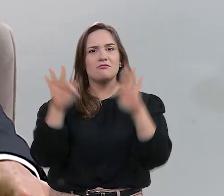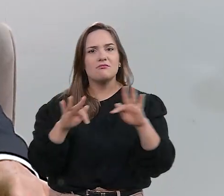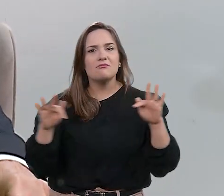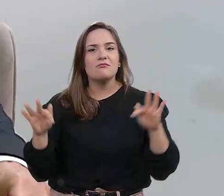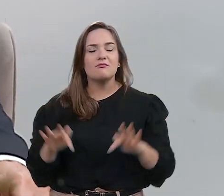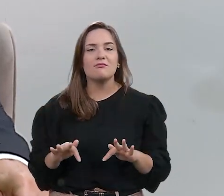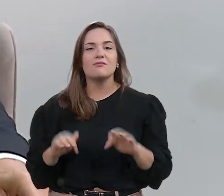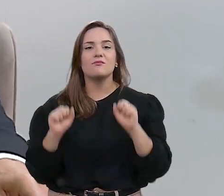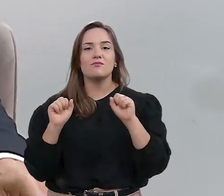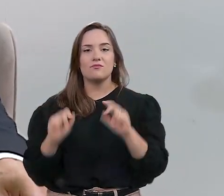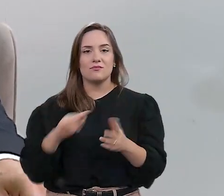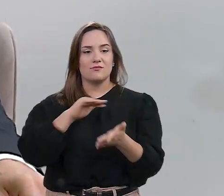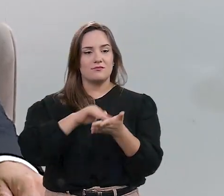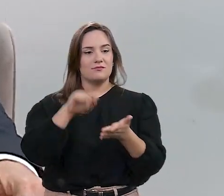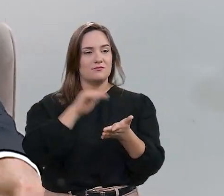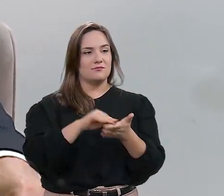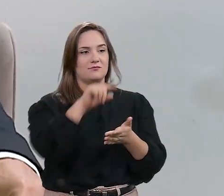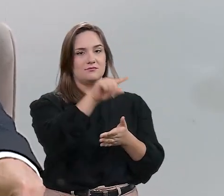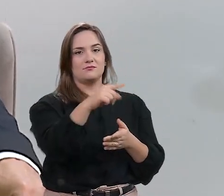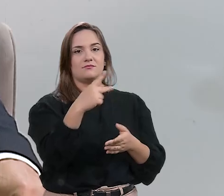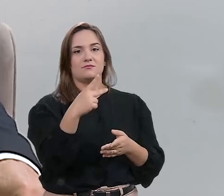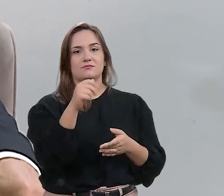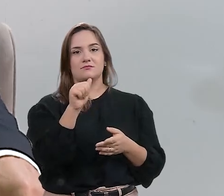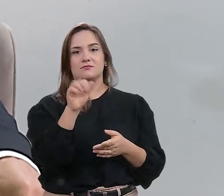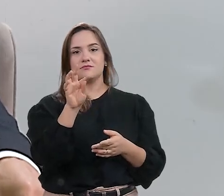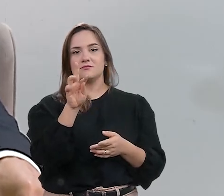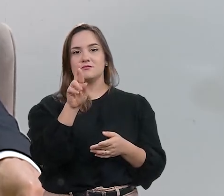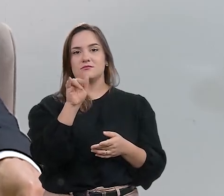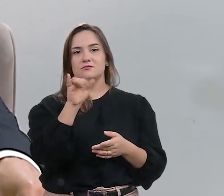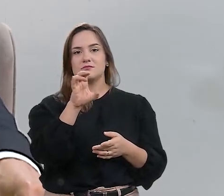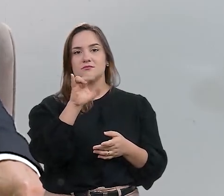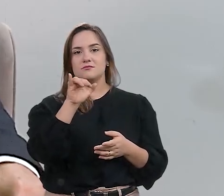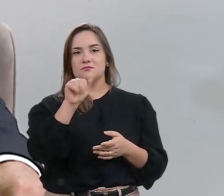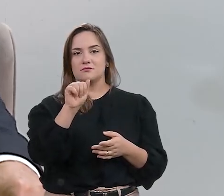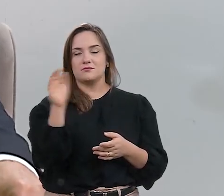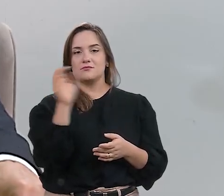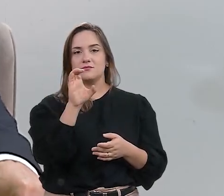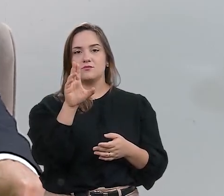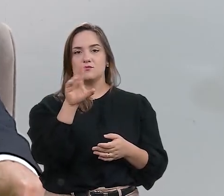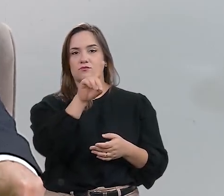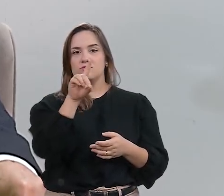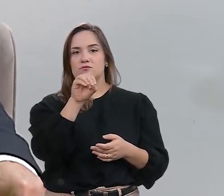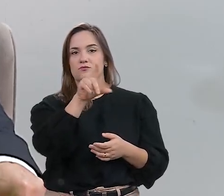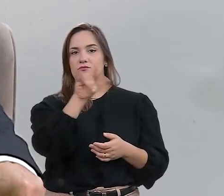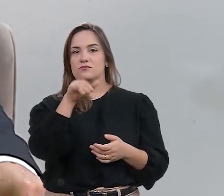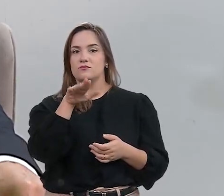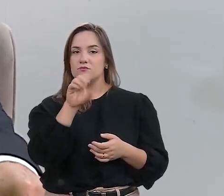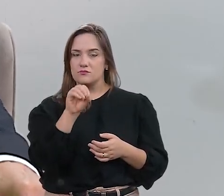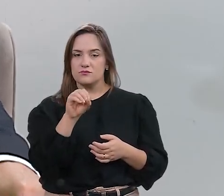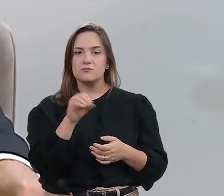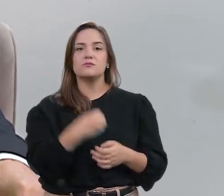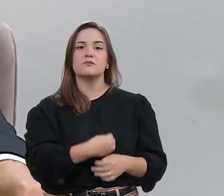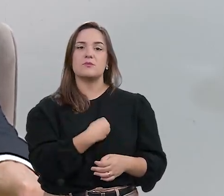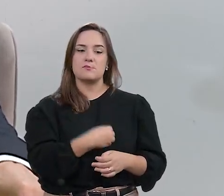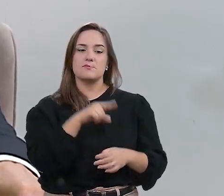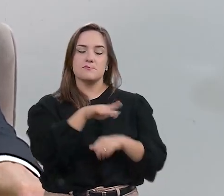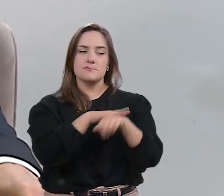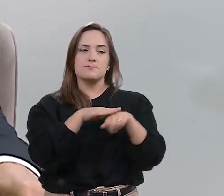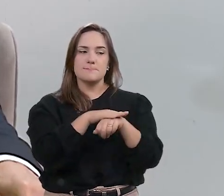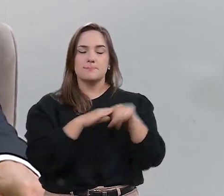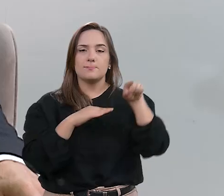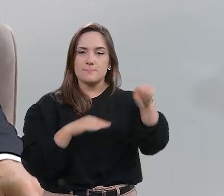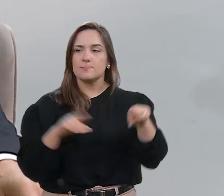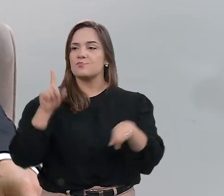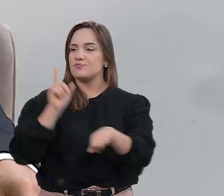a secretária Patrícia Cosolino, que é da Assistência Social, participou da nossa conversa e na hora o